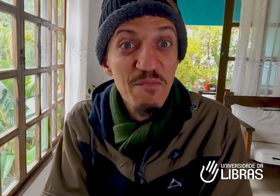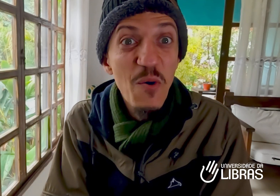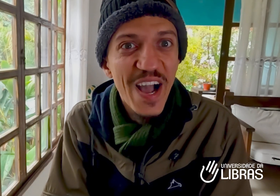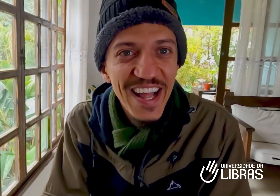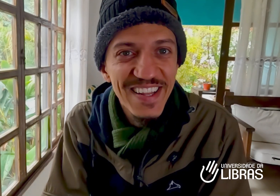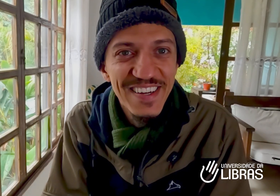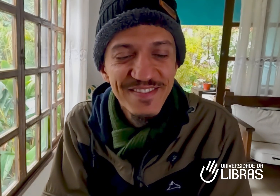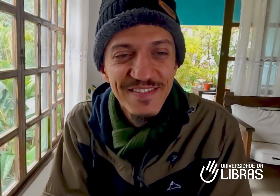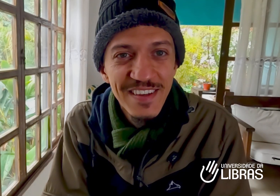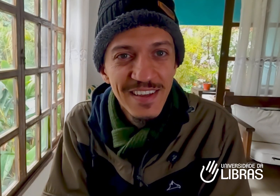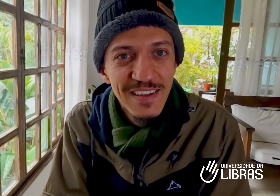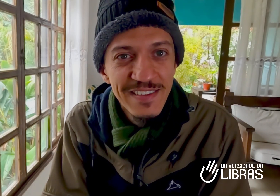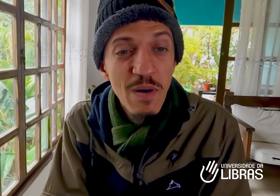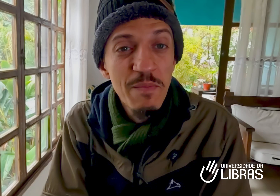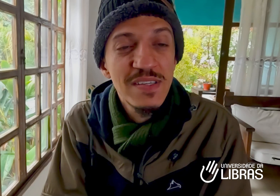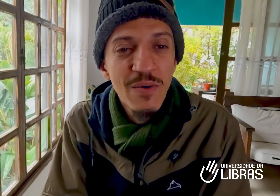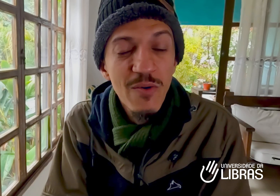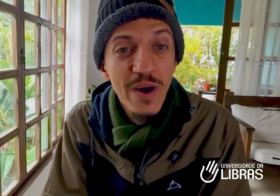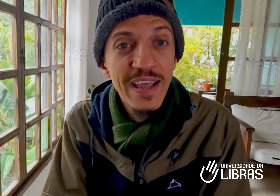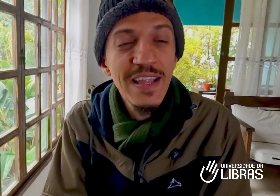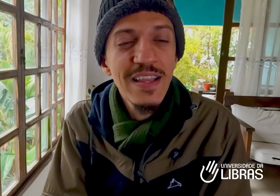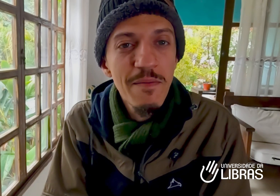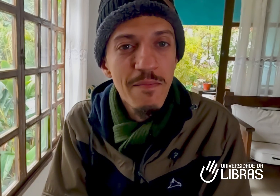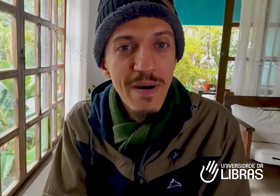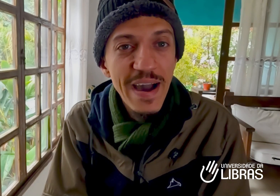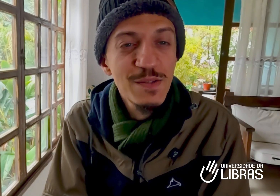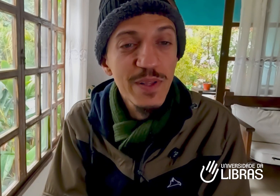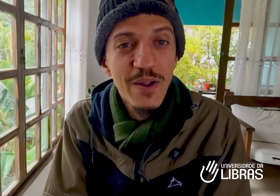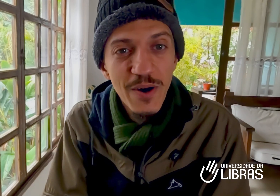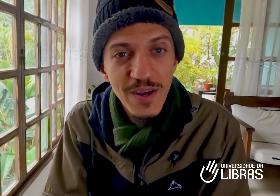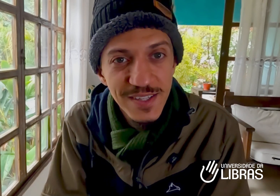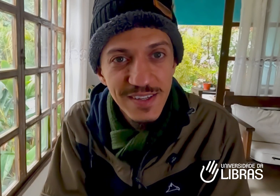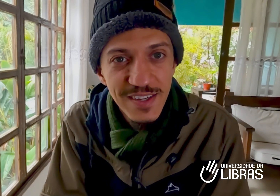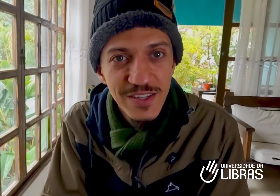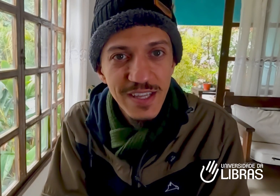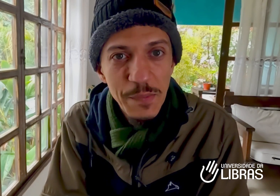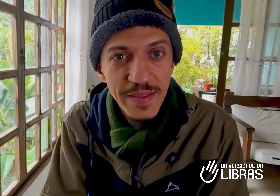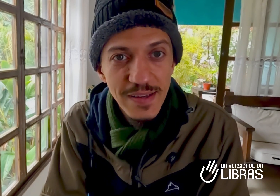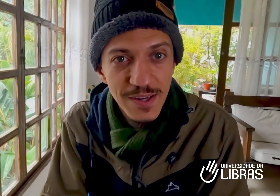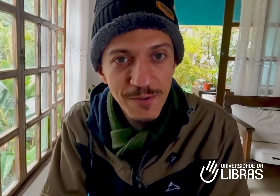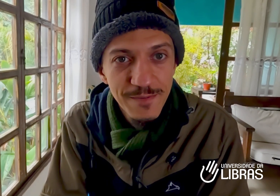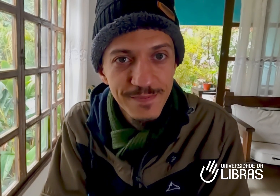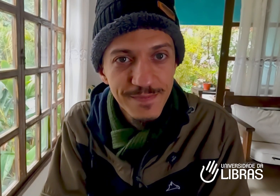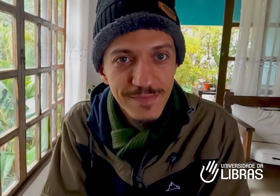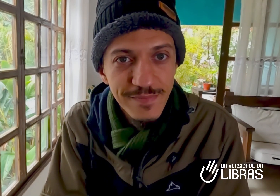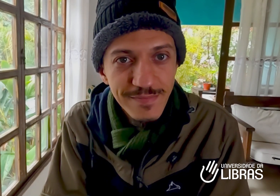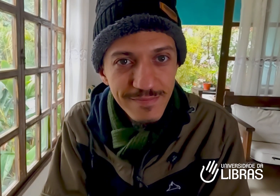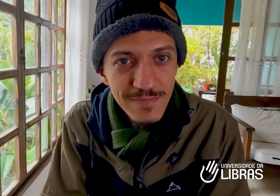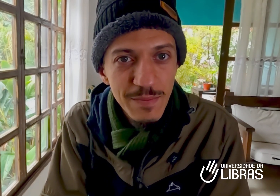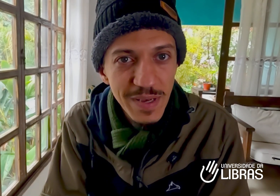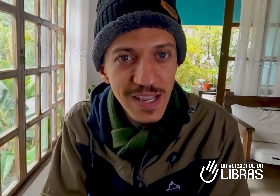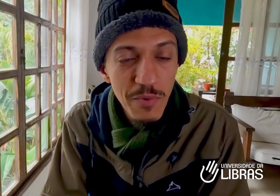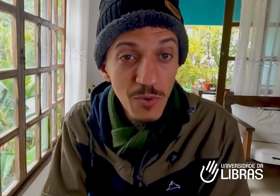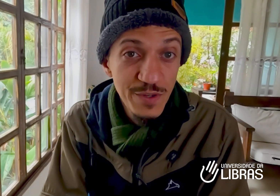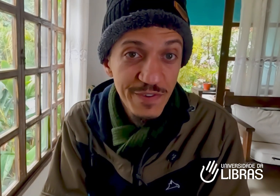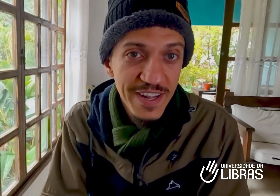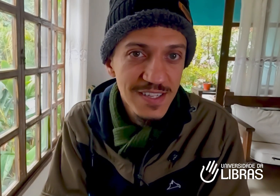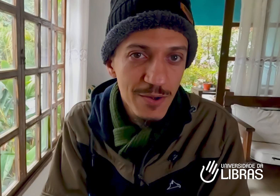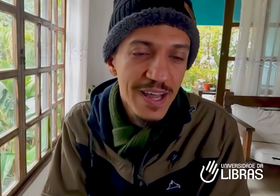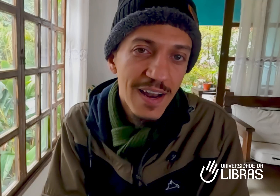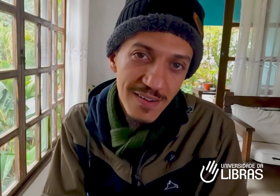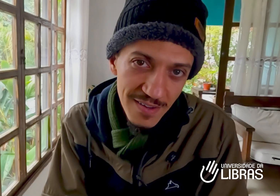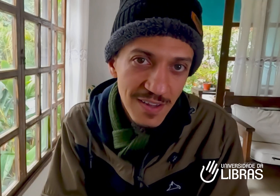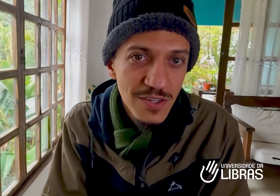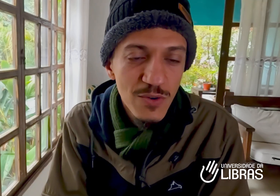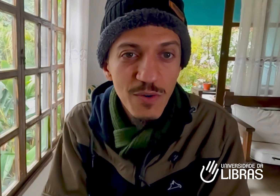está empolgada, tem uma missão agora ainda mais poderosa de interpretação. Percebe? O